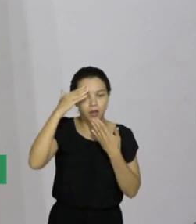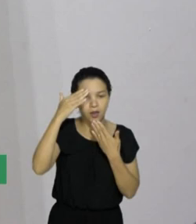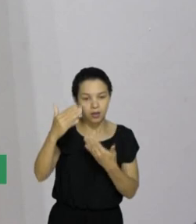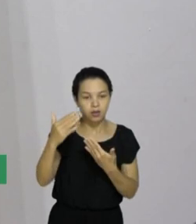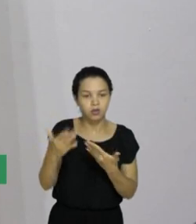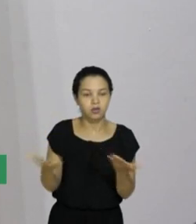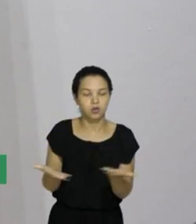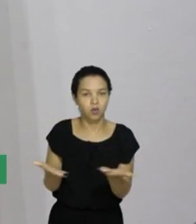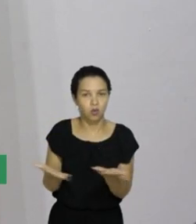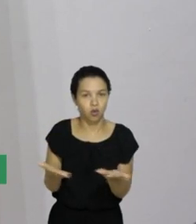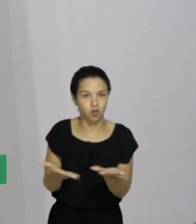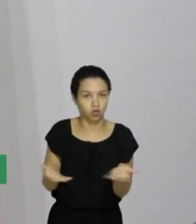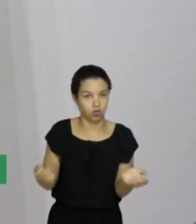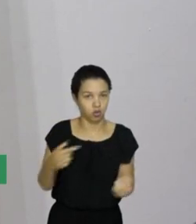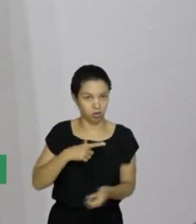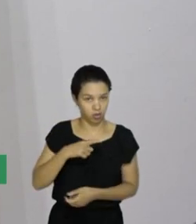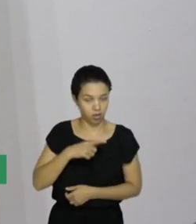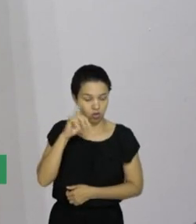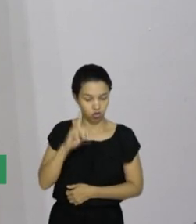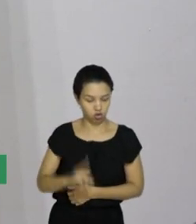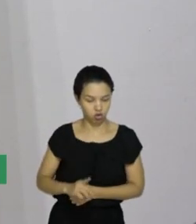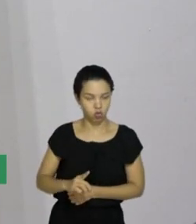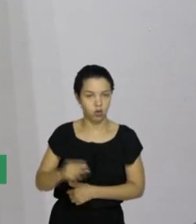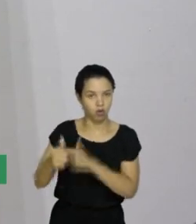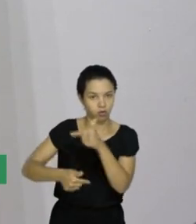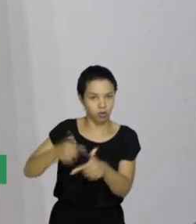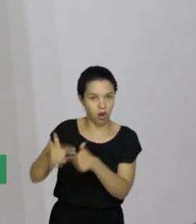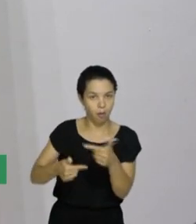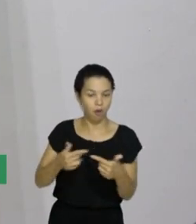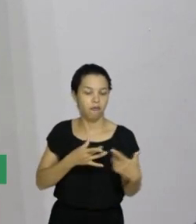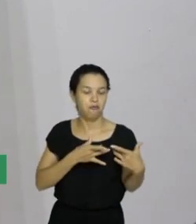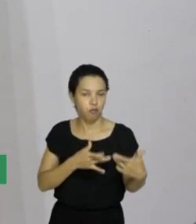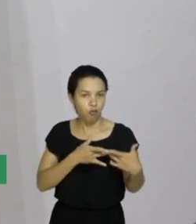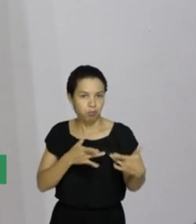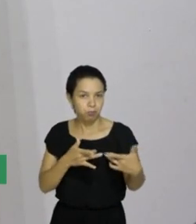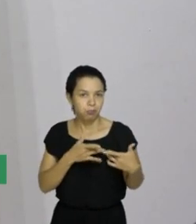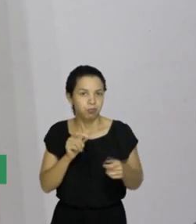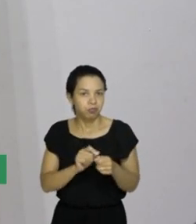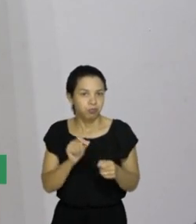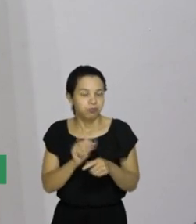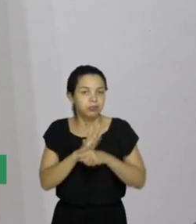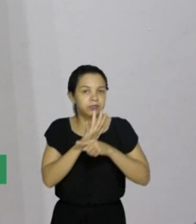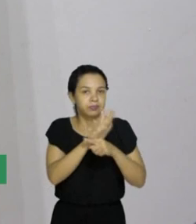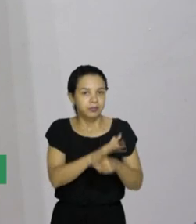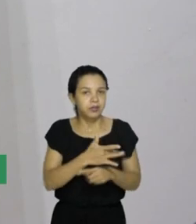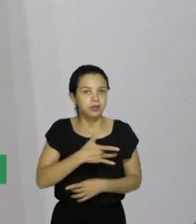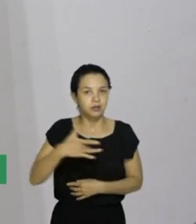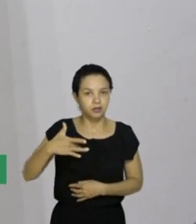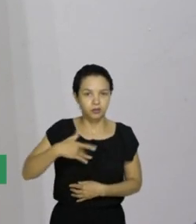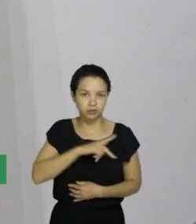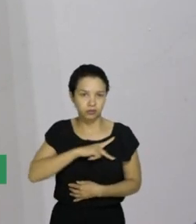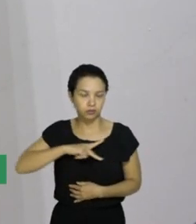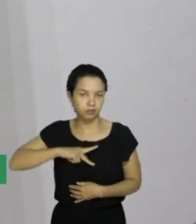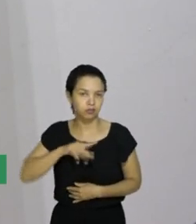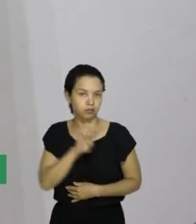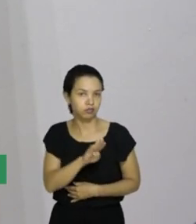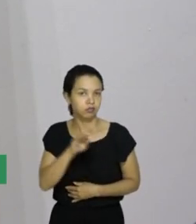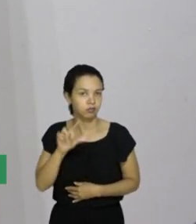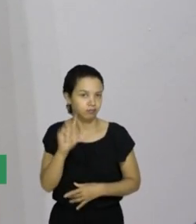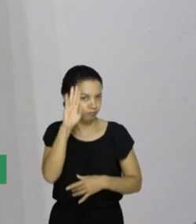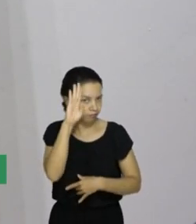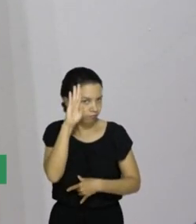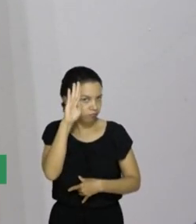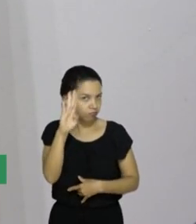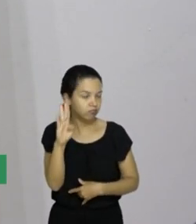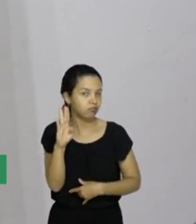e as antigas diretoria pelo trabalho voluntário realizado em prol da saúde pública e Blumenau especialmente